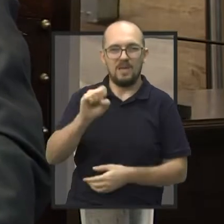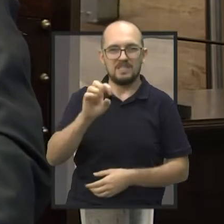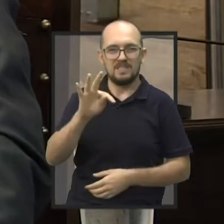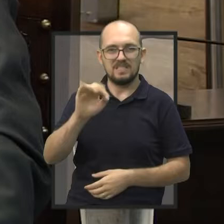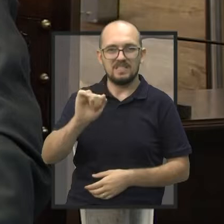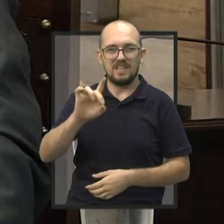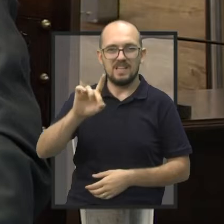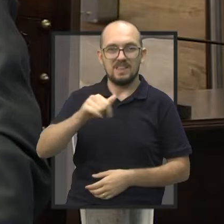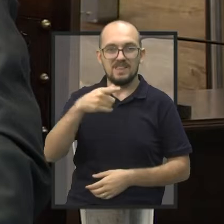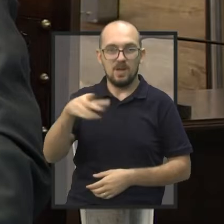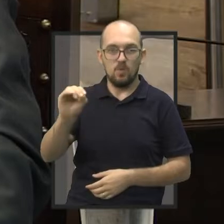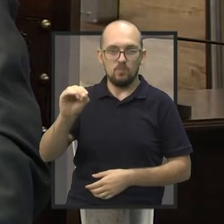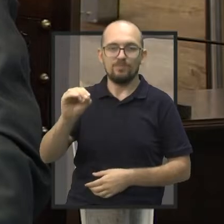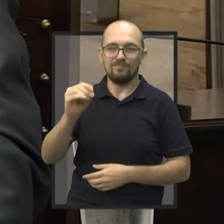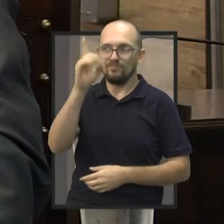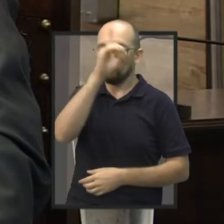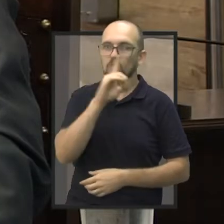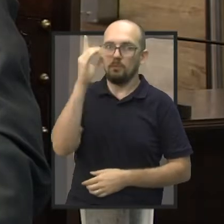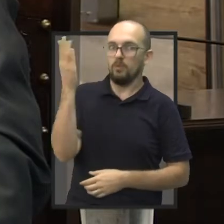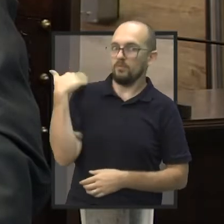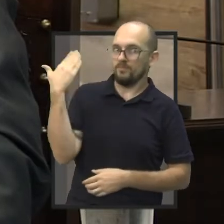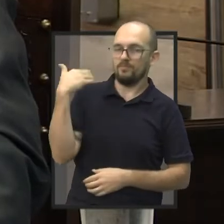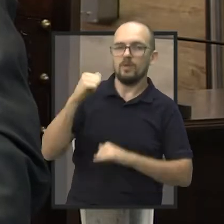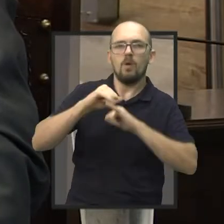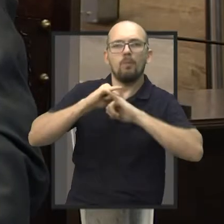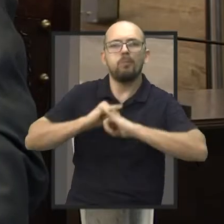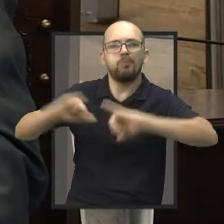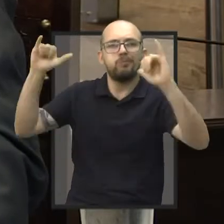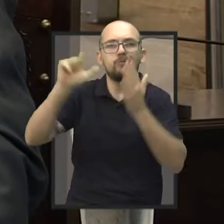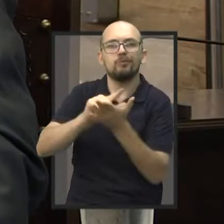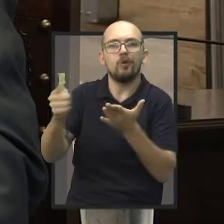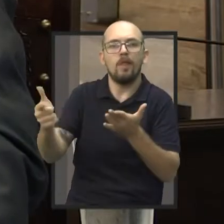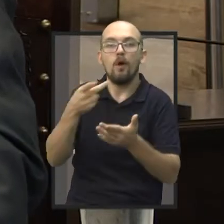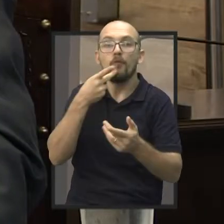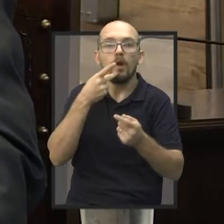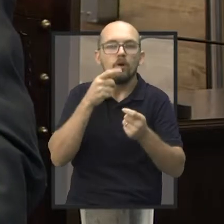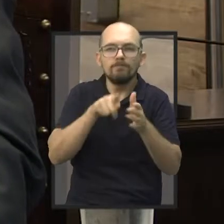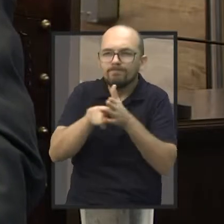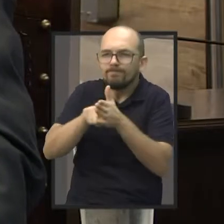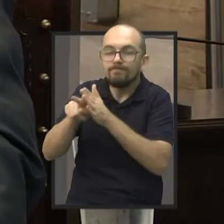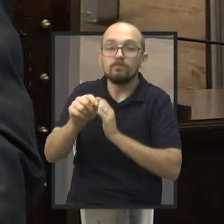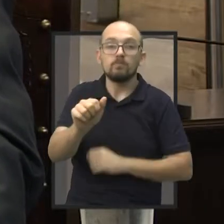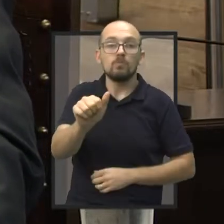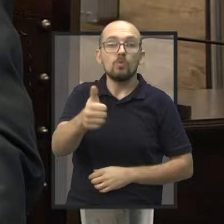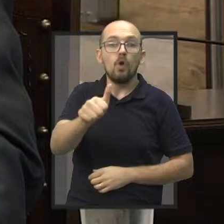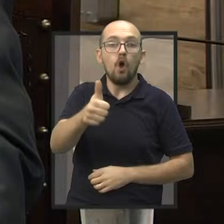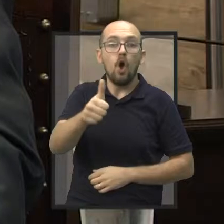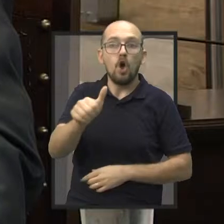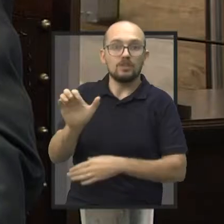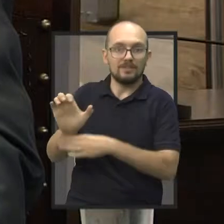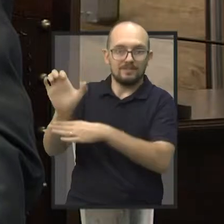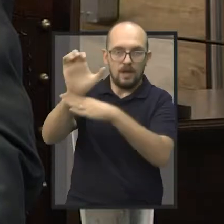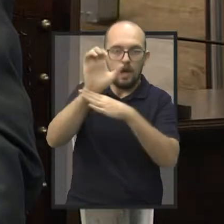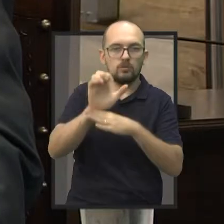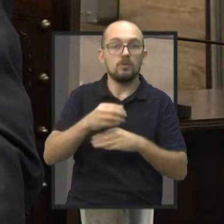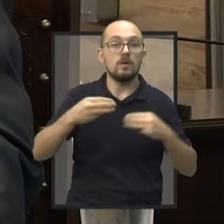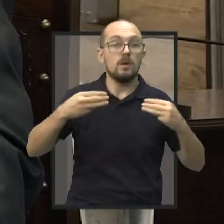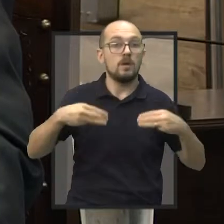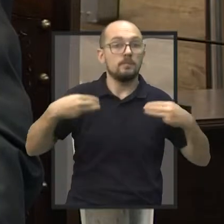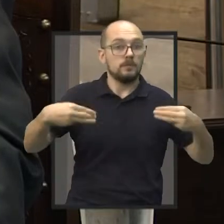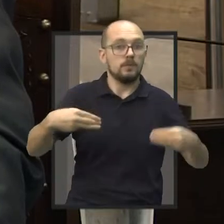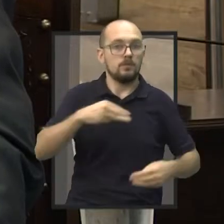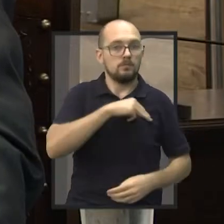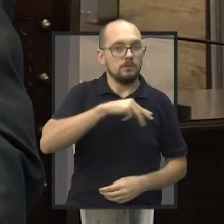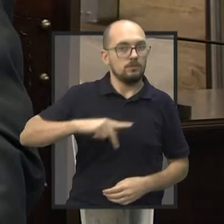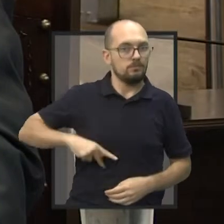saiu uma reportagem dizendo que em 11 estados o Ministério Público instalou procedimentos